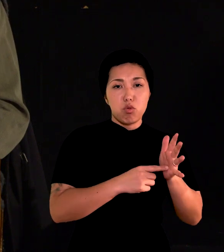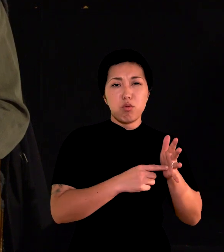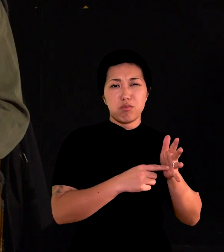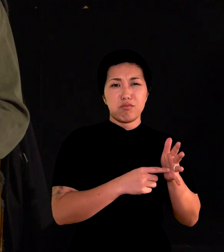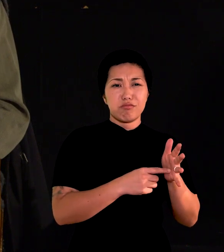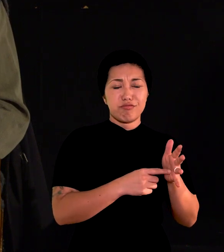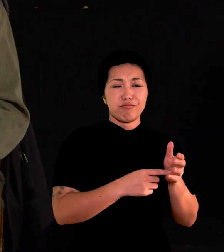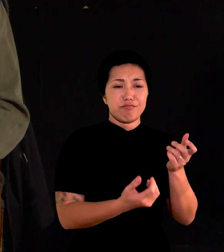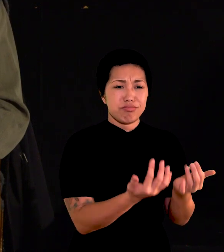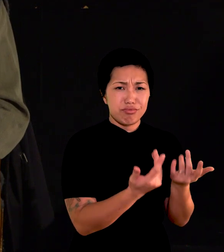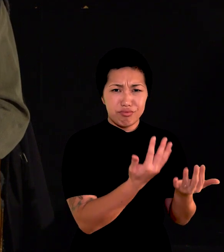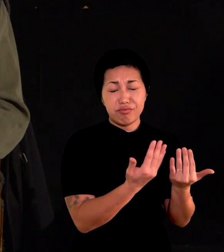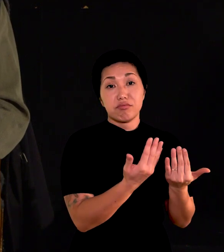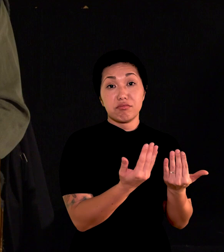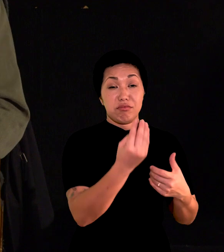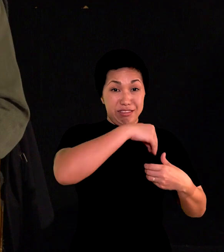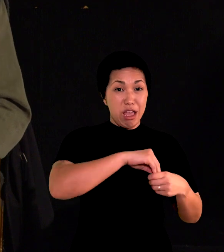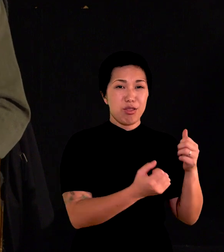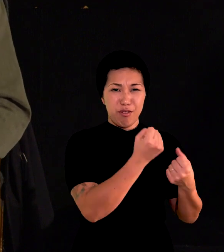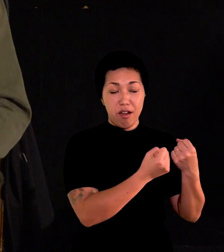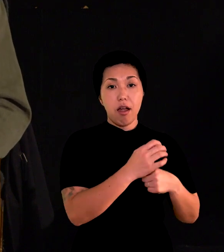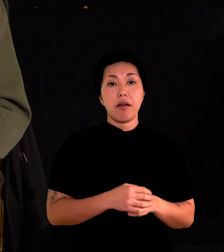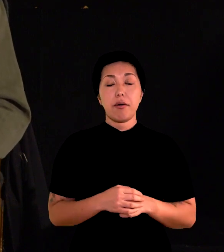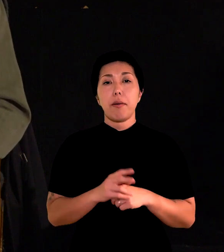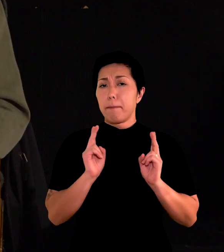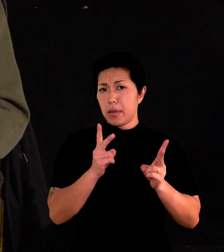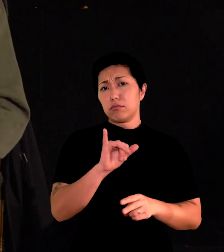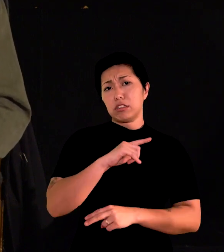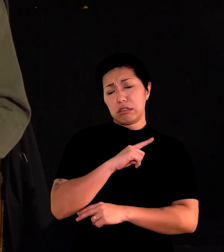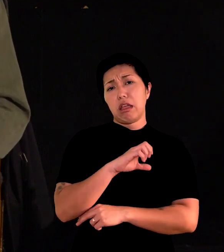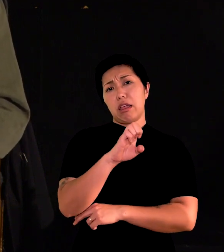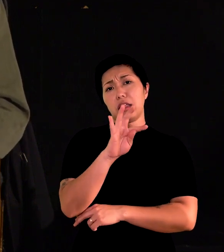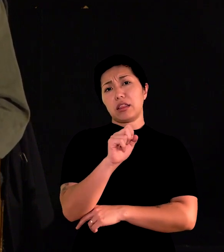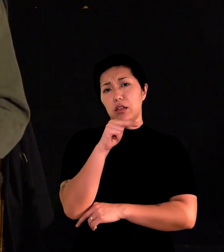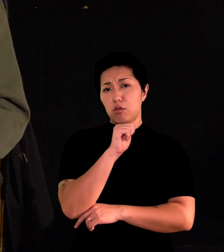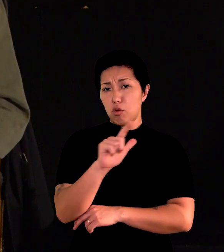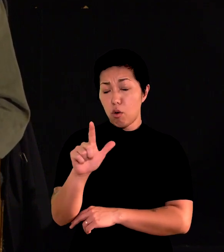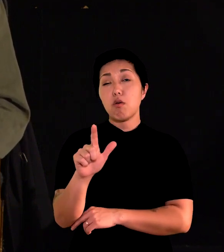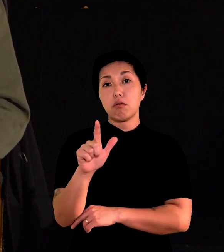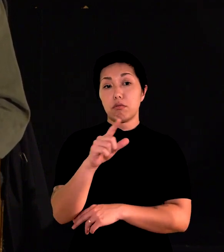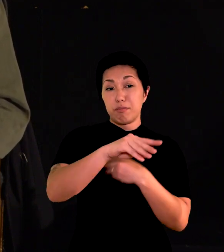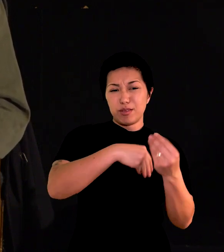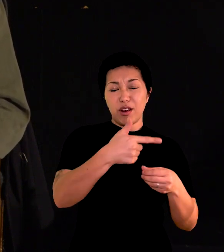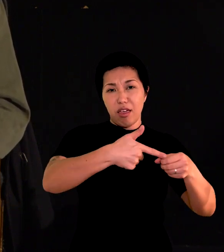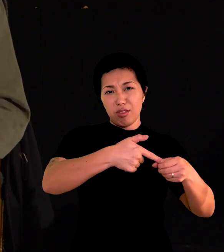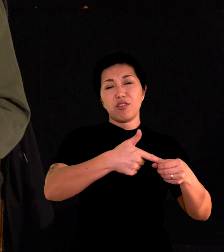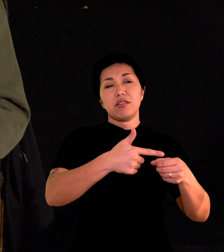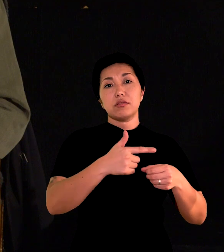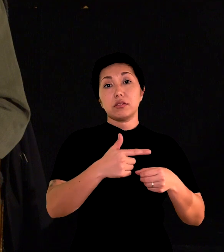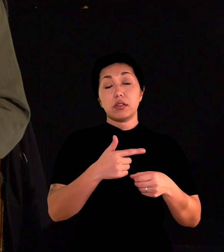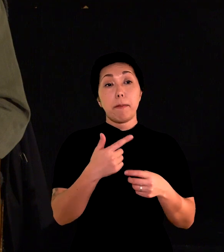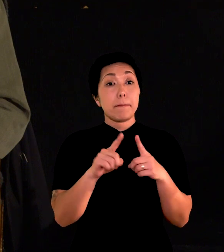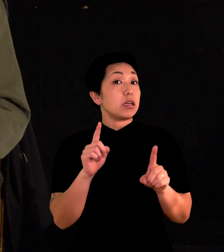motor a combustão interna e, mesmo tendo etanol, né, na mistura com a